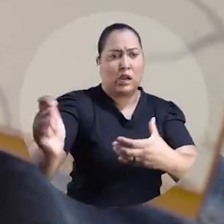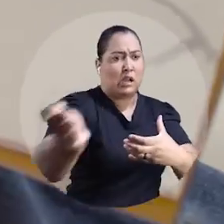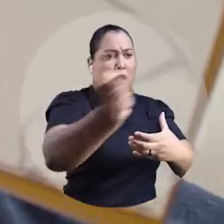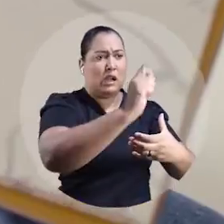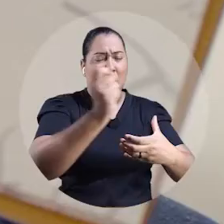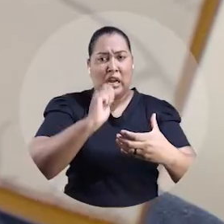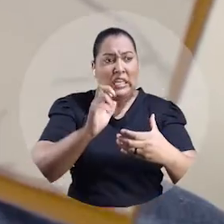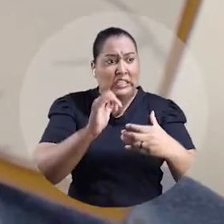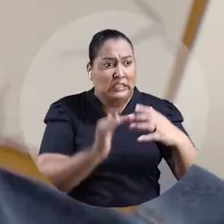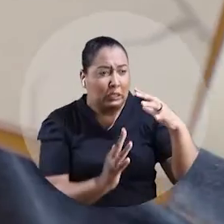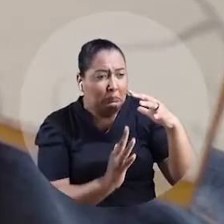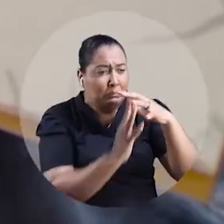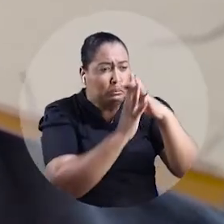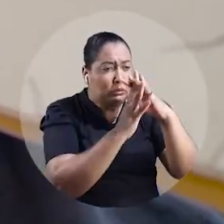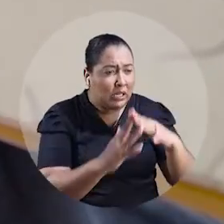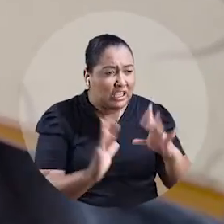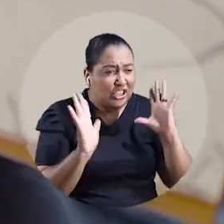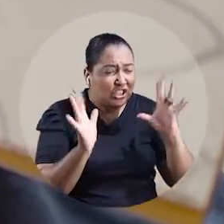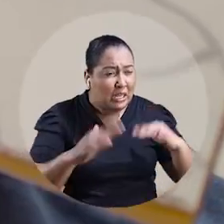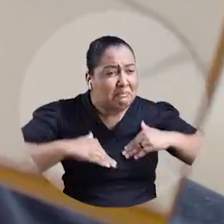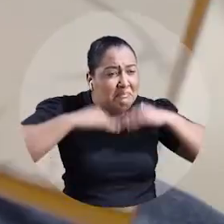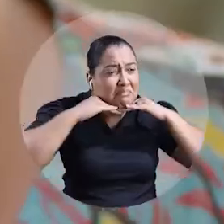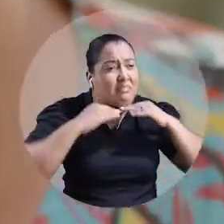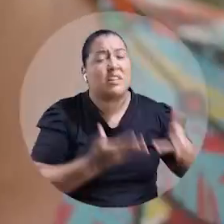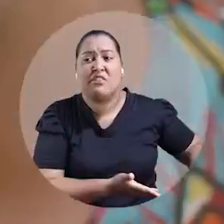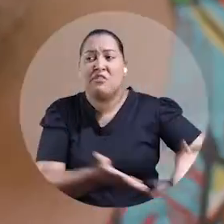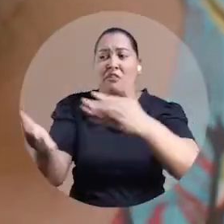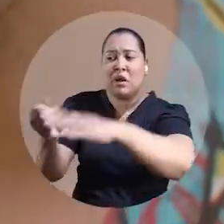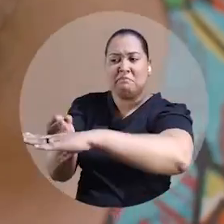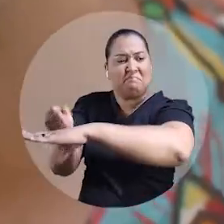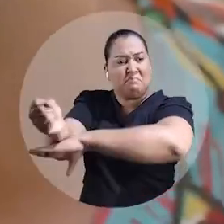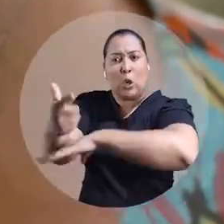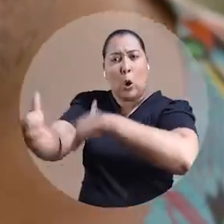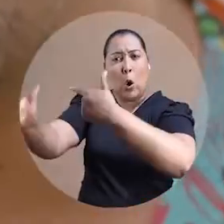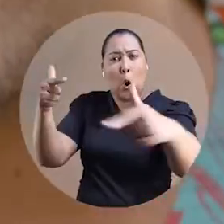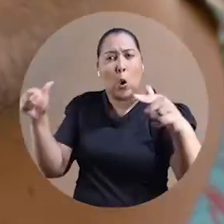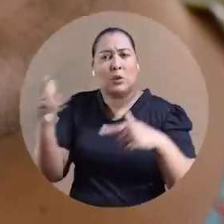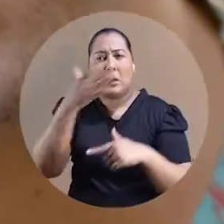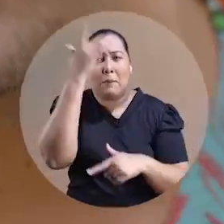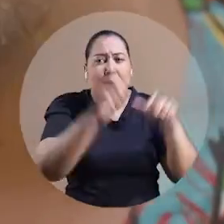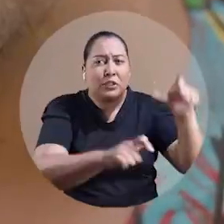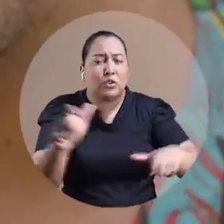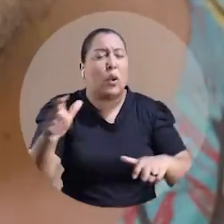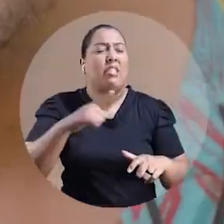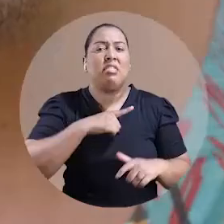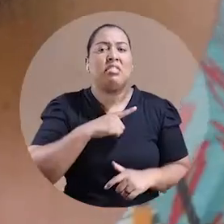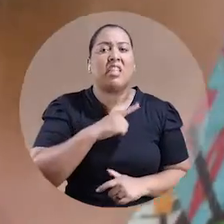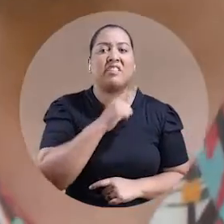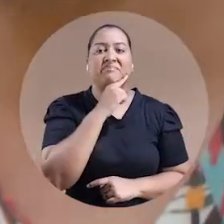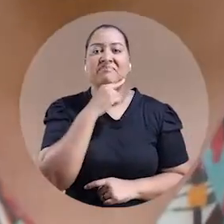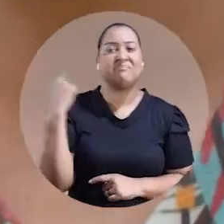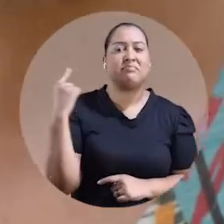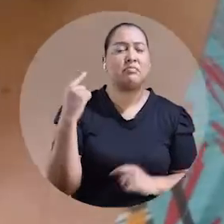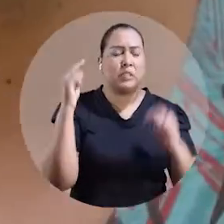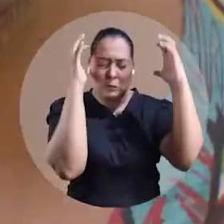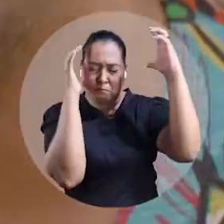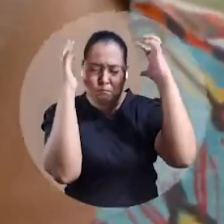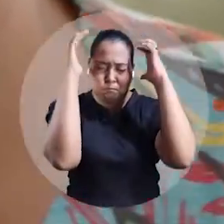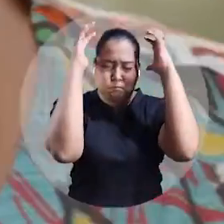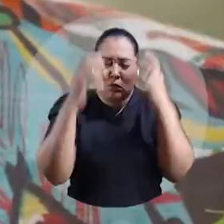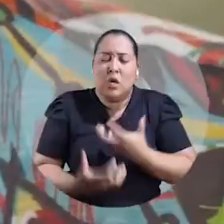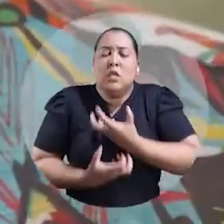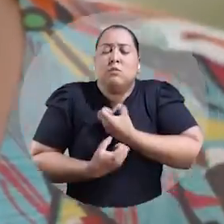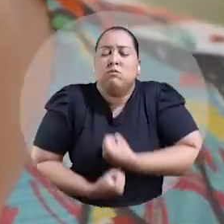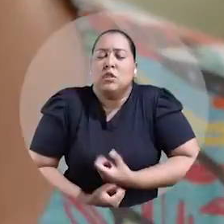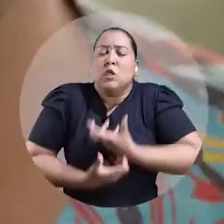asilos, aos que ainda não são ou já não servem como utensílios, domesticados ou domésticos com prazo de vida útil, implodindo para evitar